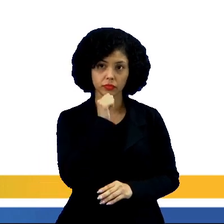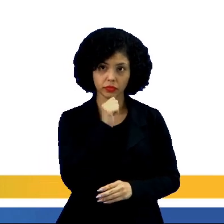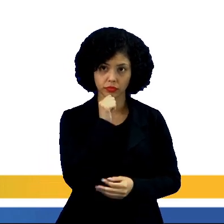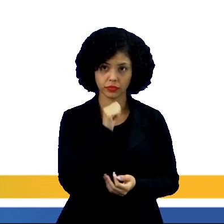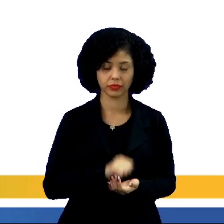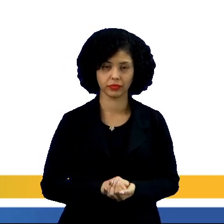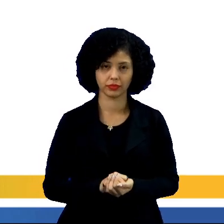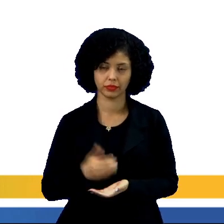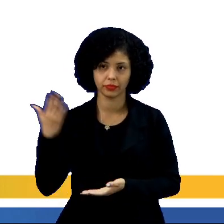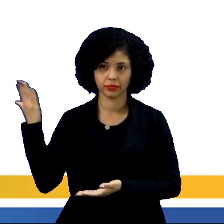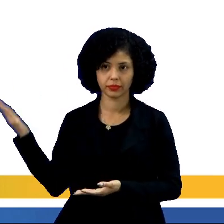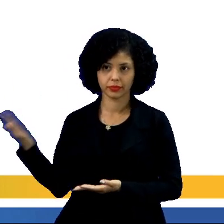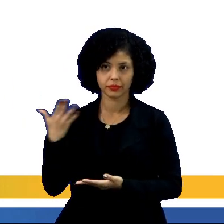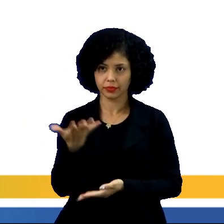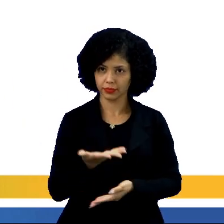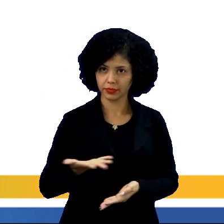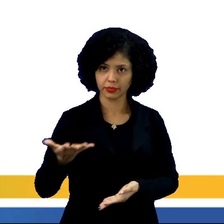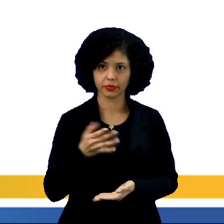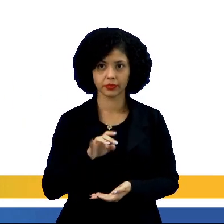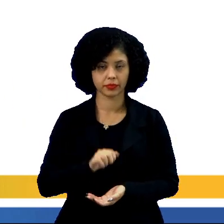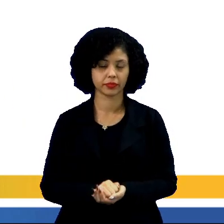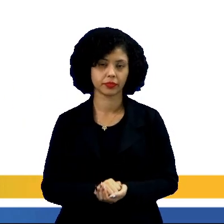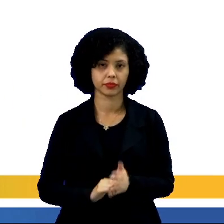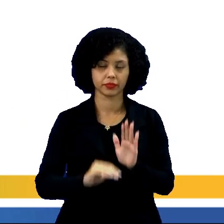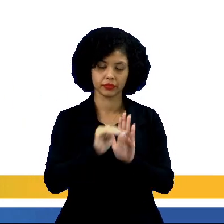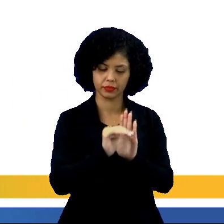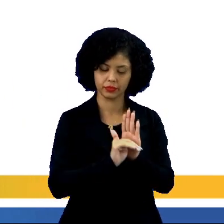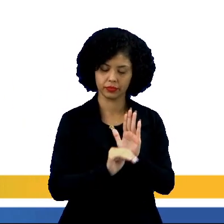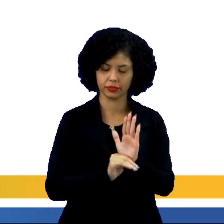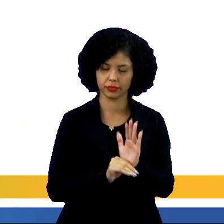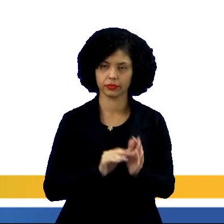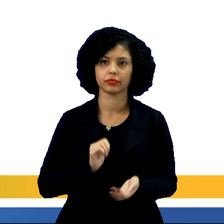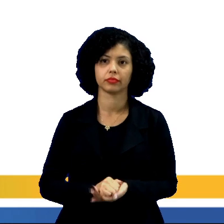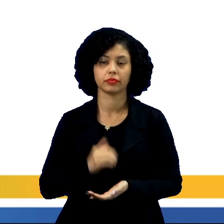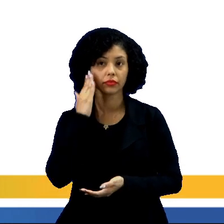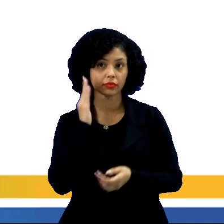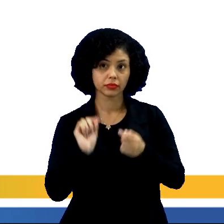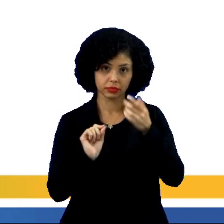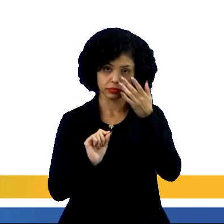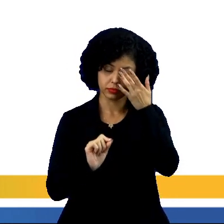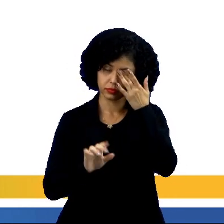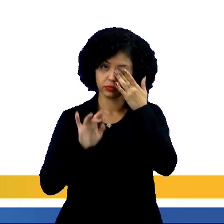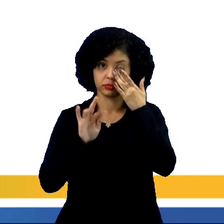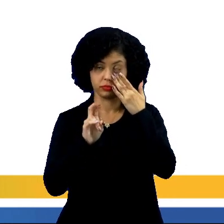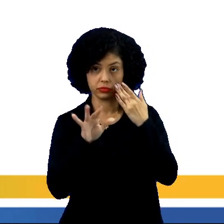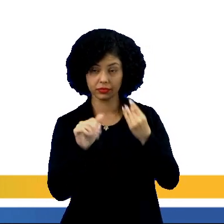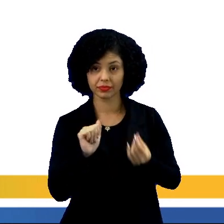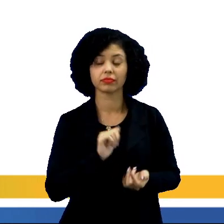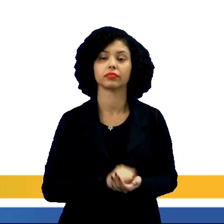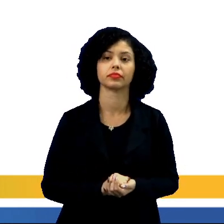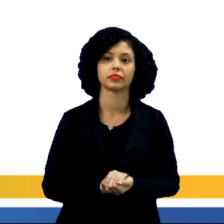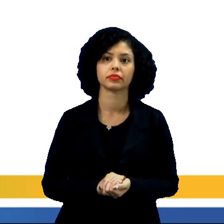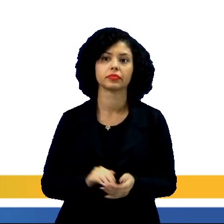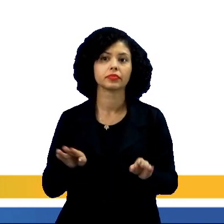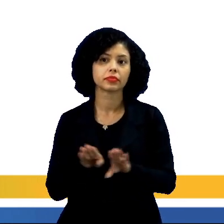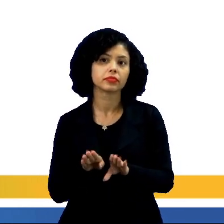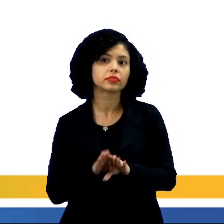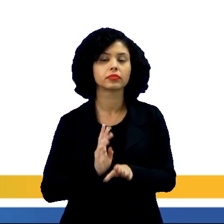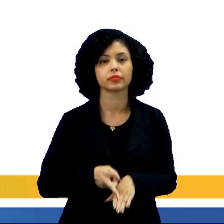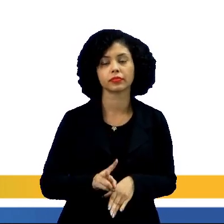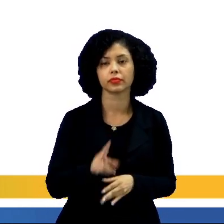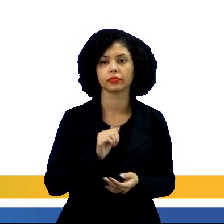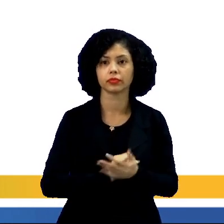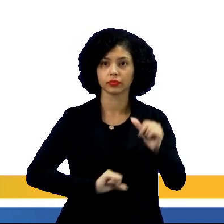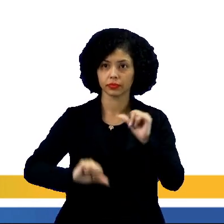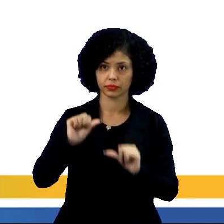basicamente, essas aqui são basicamente as etapas. A gente vai compreender. Tem a evaporação, como eu falei para vocês,